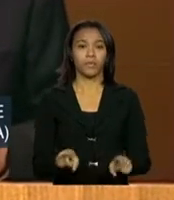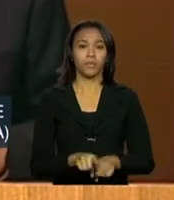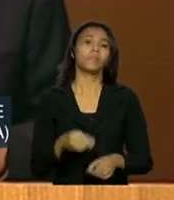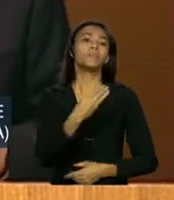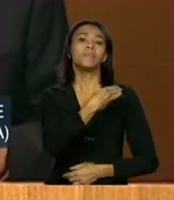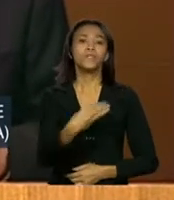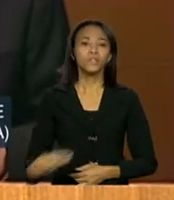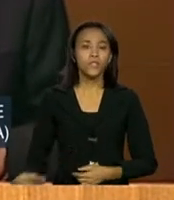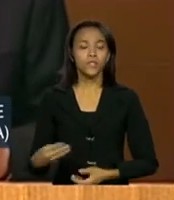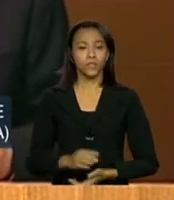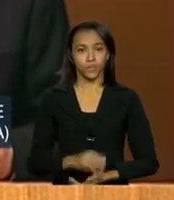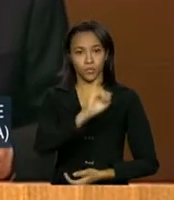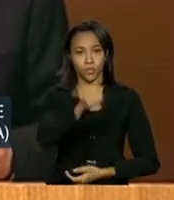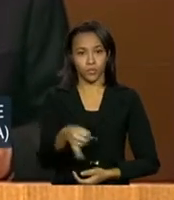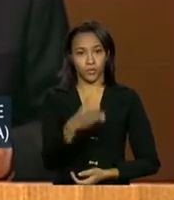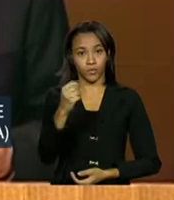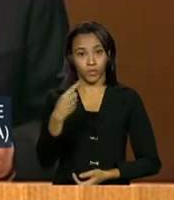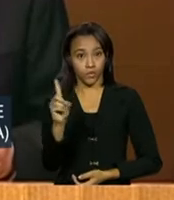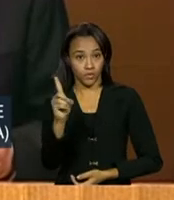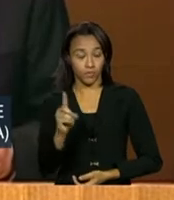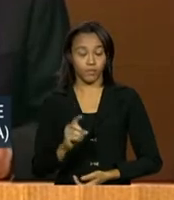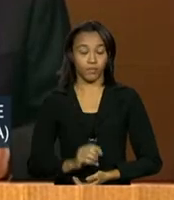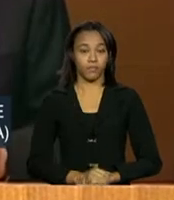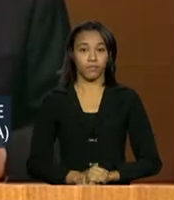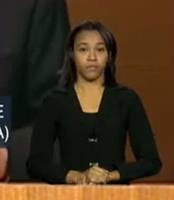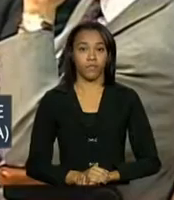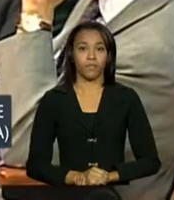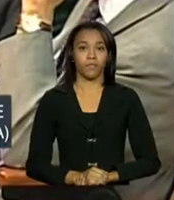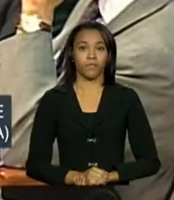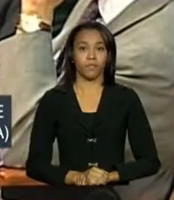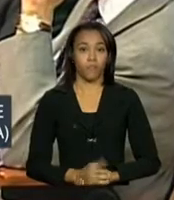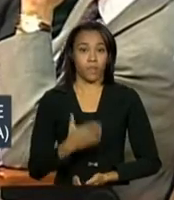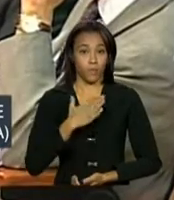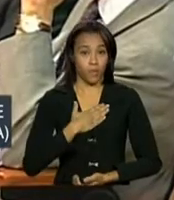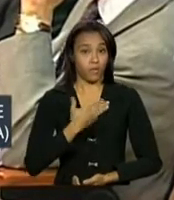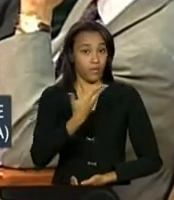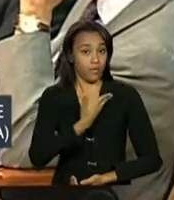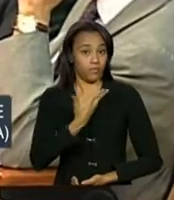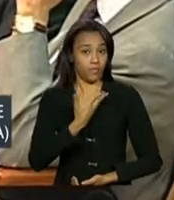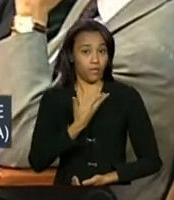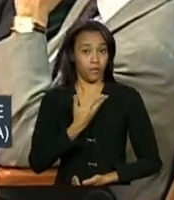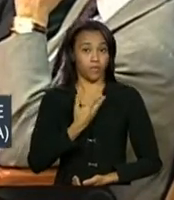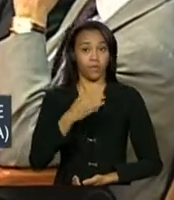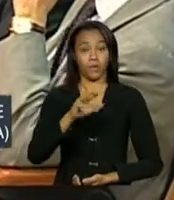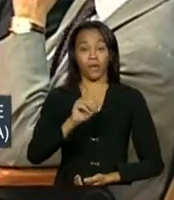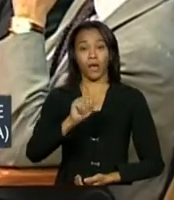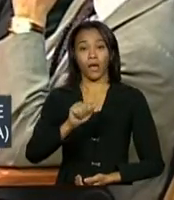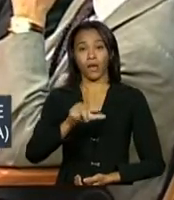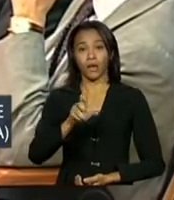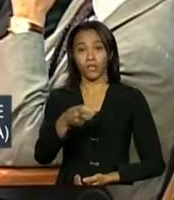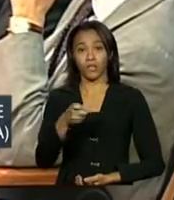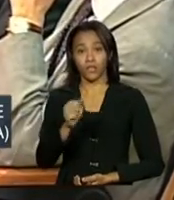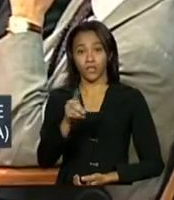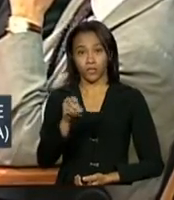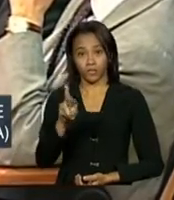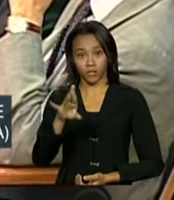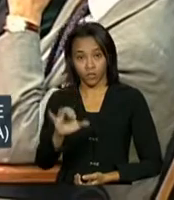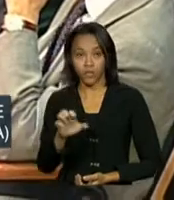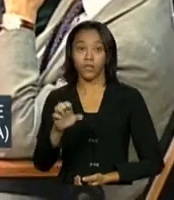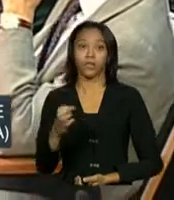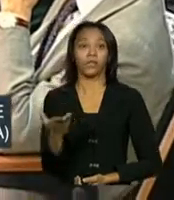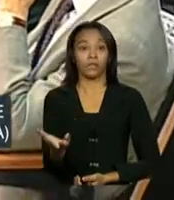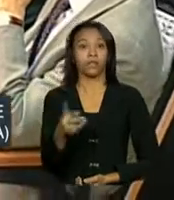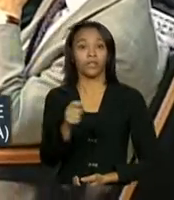ministro José Lito, meu querido amigo Alexandre Teixeira, que aqui está no